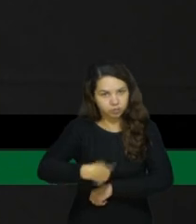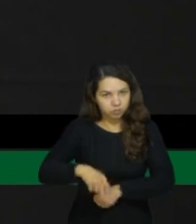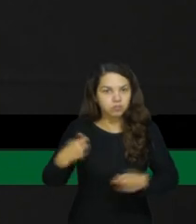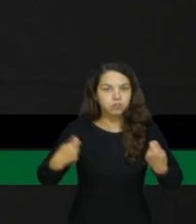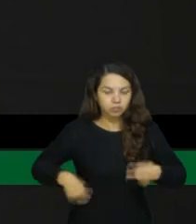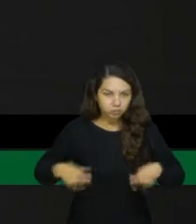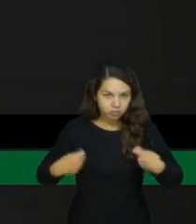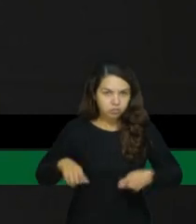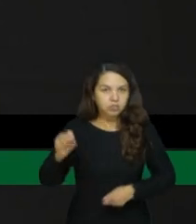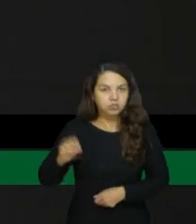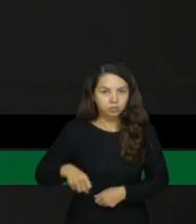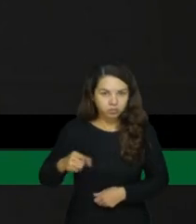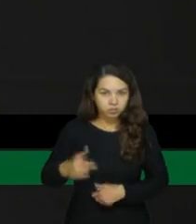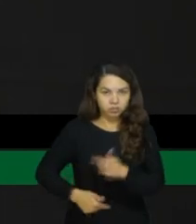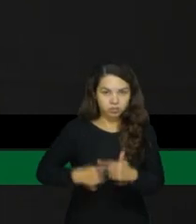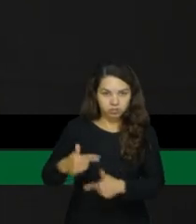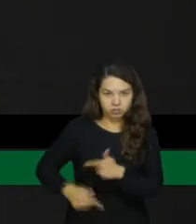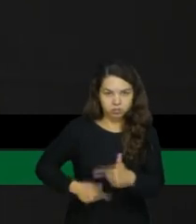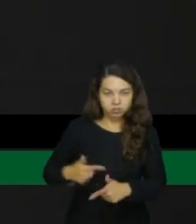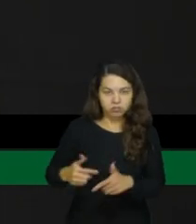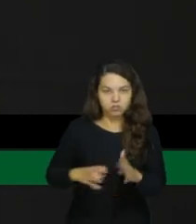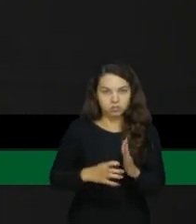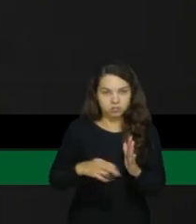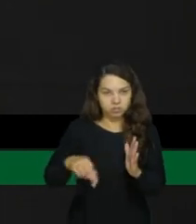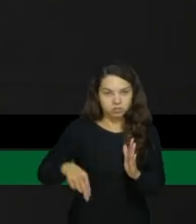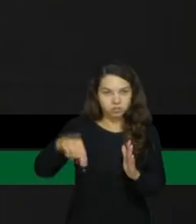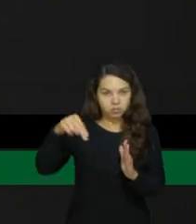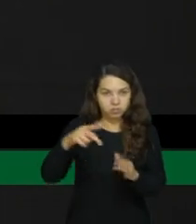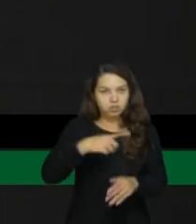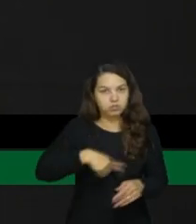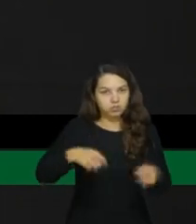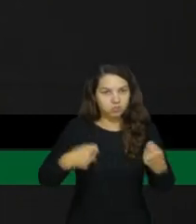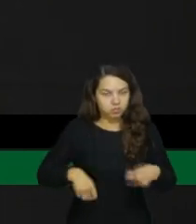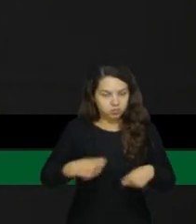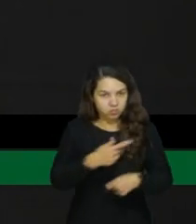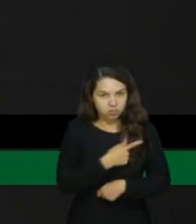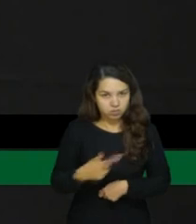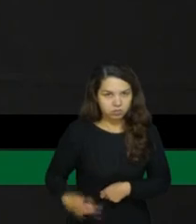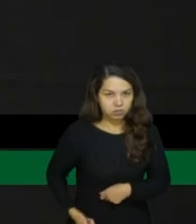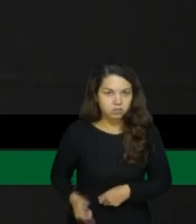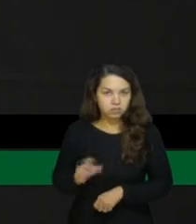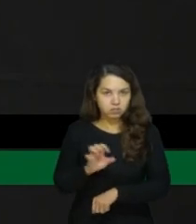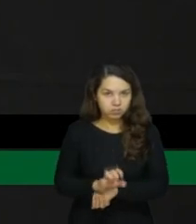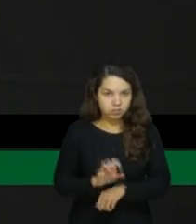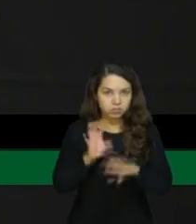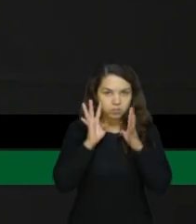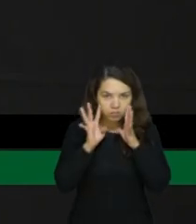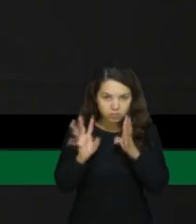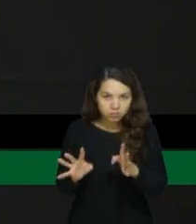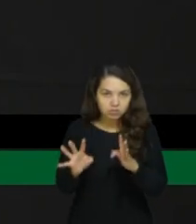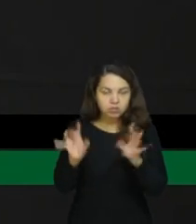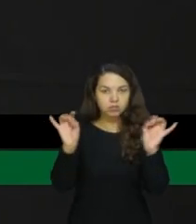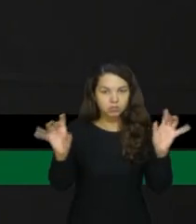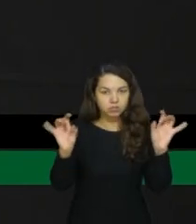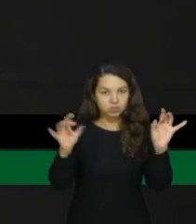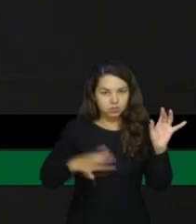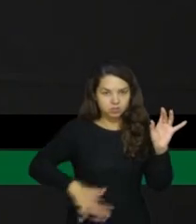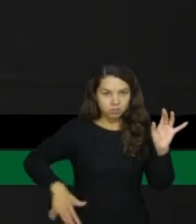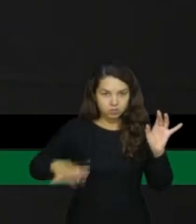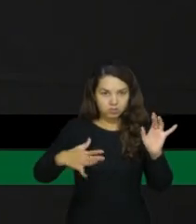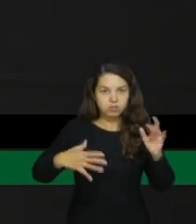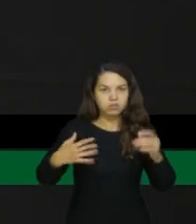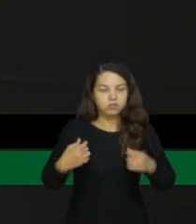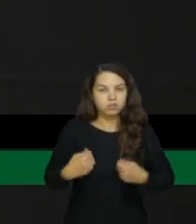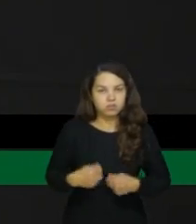sim, através do trabalho da Bancada do Norte, precisamos sim que o governo do estado tenha essa atenção especial com a nossa região. Começo